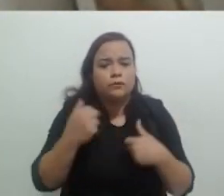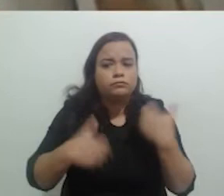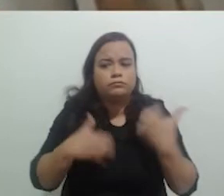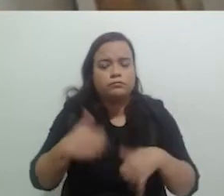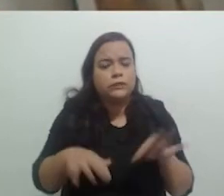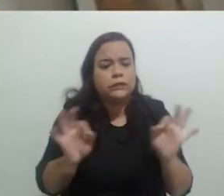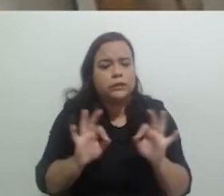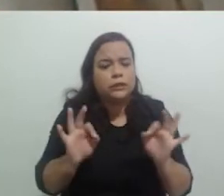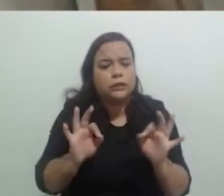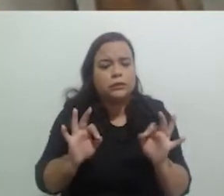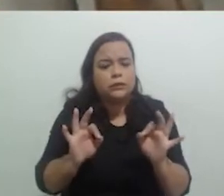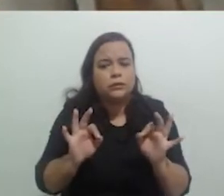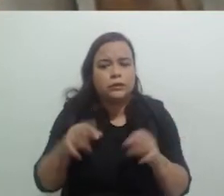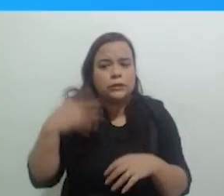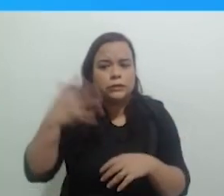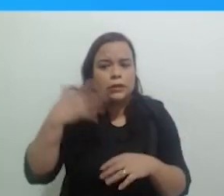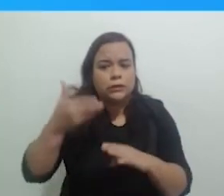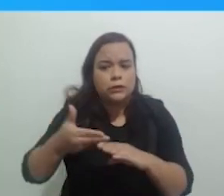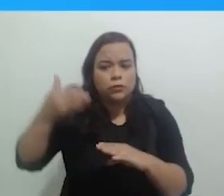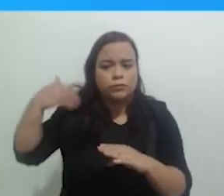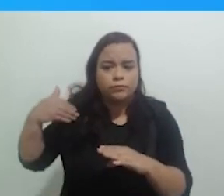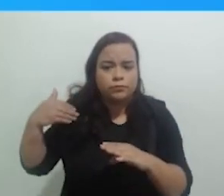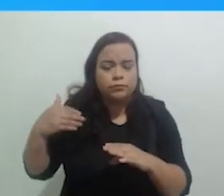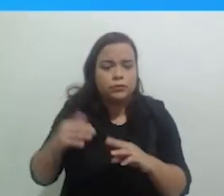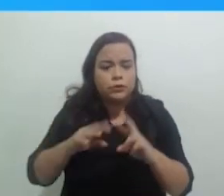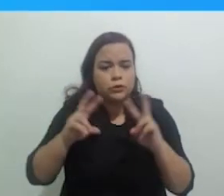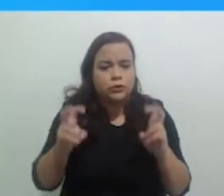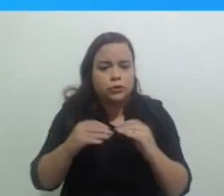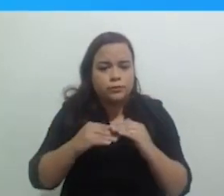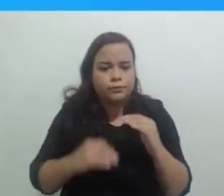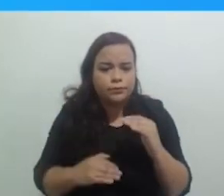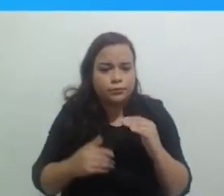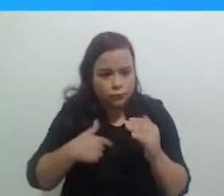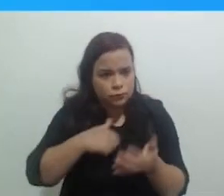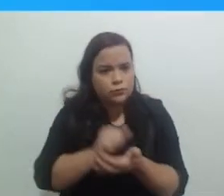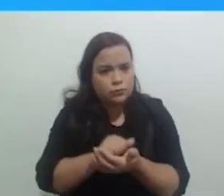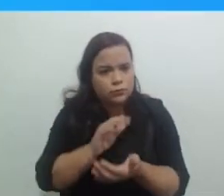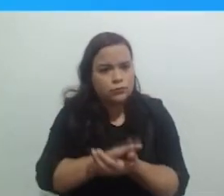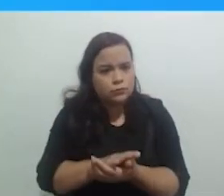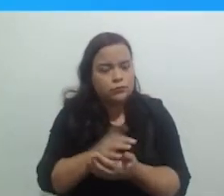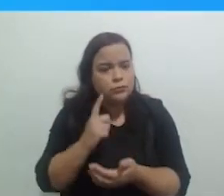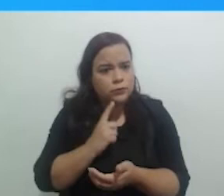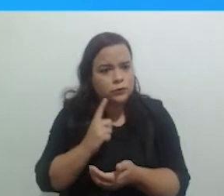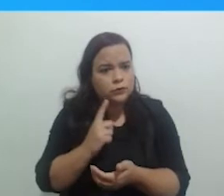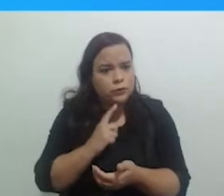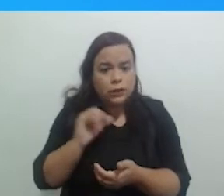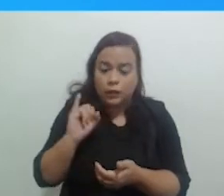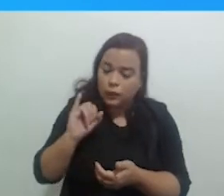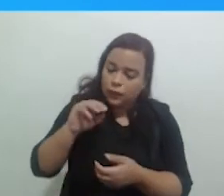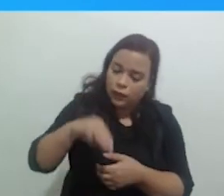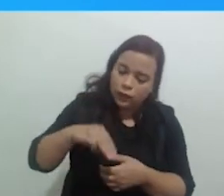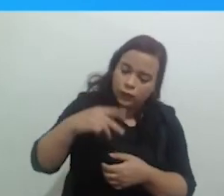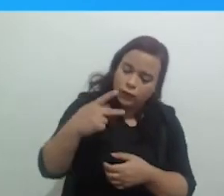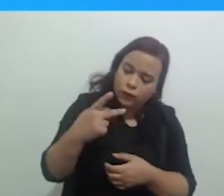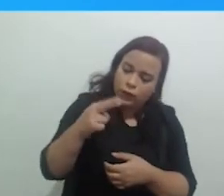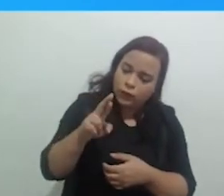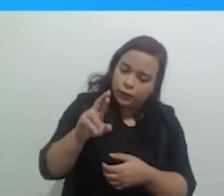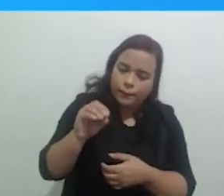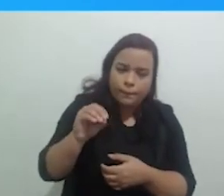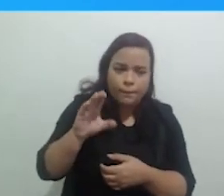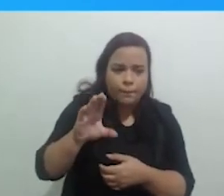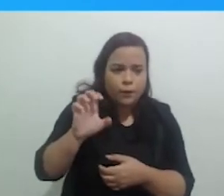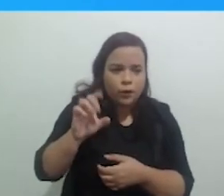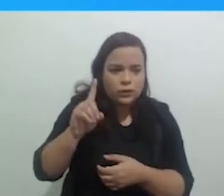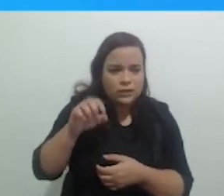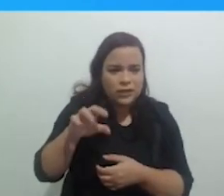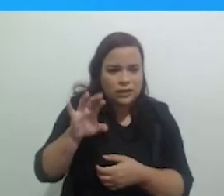improcedência. Ele registrou o voto, né? Ele registrou, então foi pela improcedência, né? É, então seriam três, no caso, agora. Então,